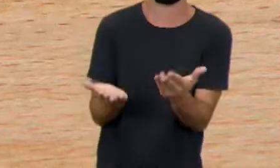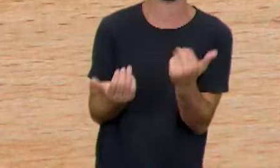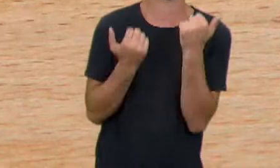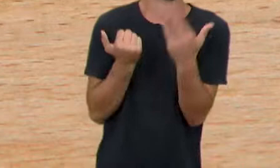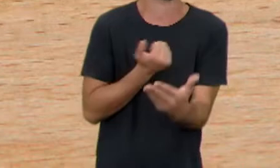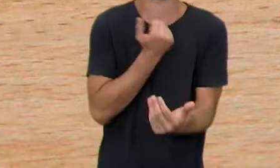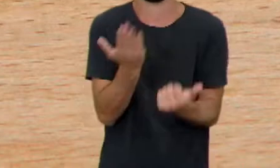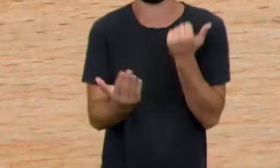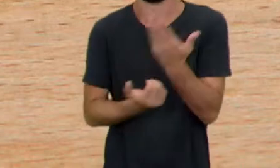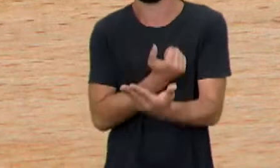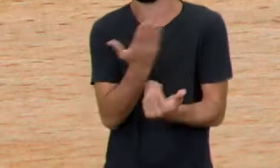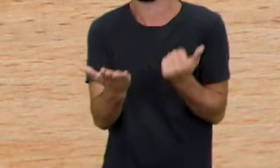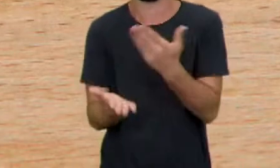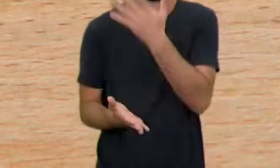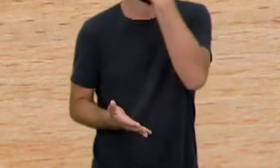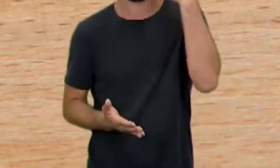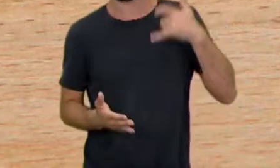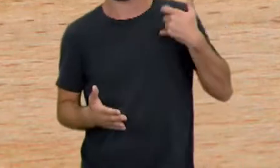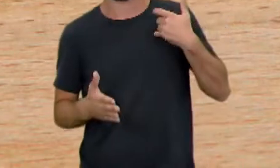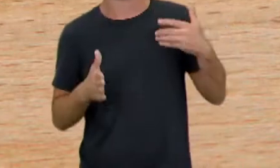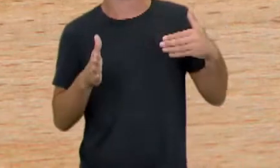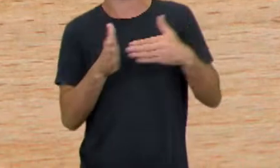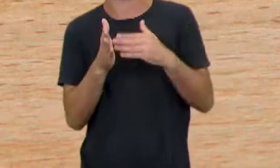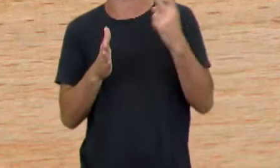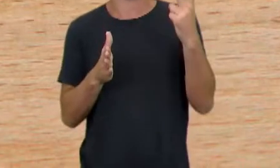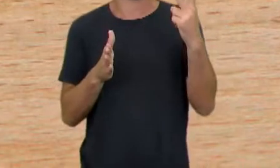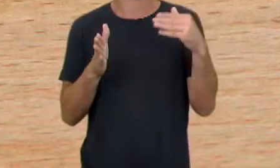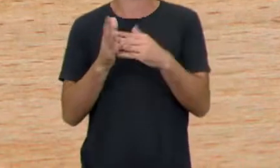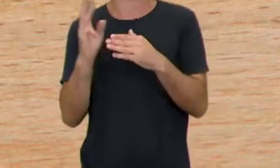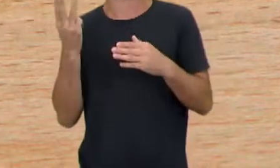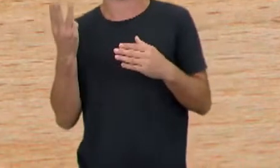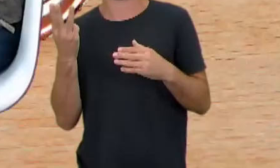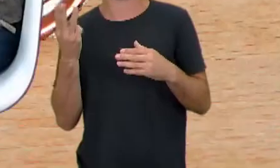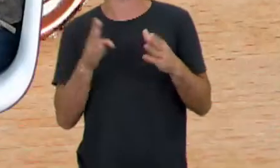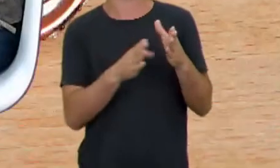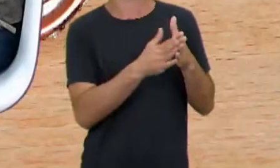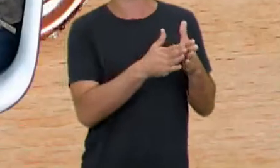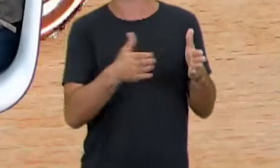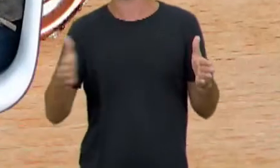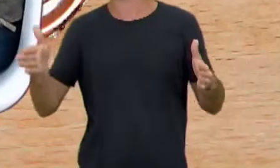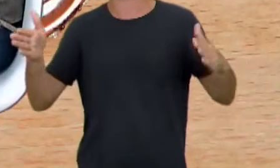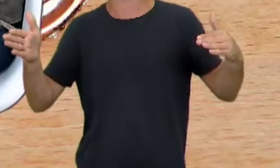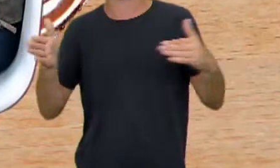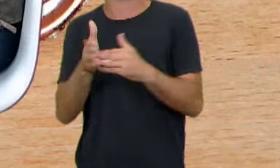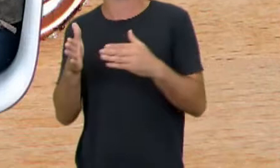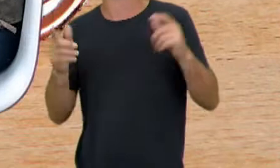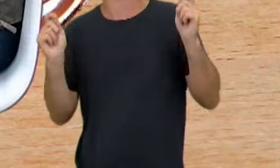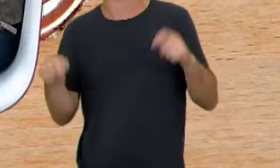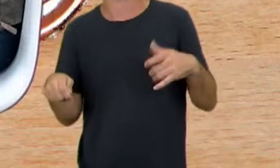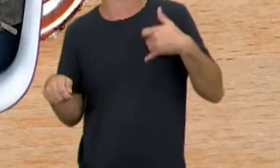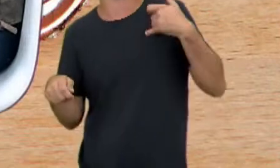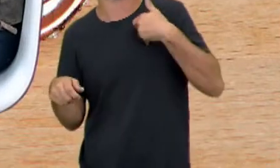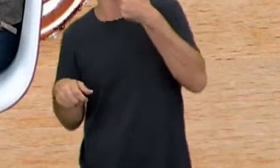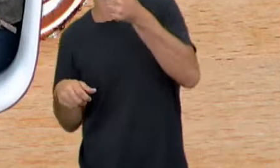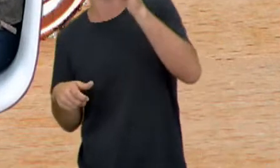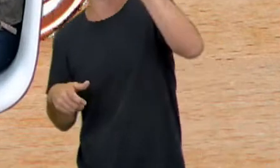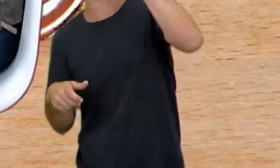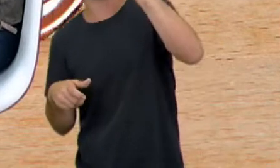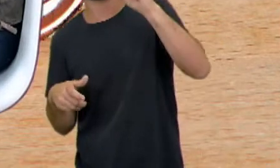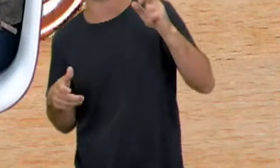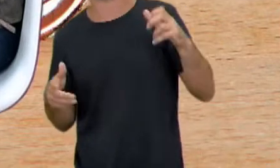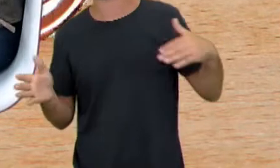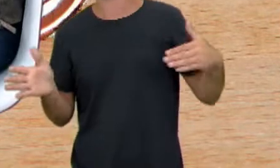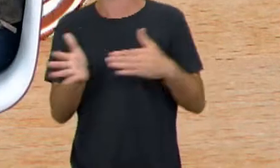com uma expectativa de vida de 2 a 3 anos. Certo. Nos nossos cuidados, 100% de sobreviventes com expectativa de vida de 15 a 20